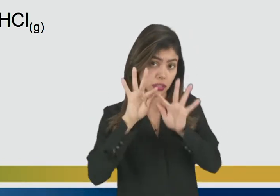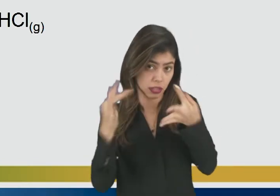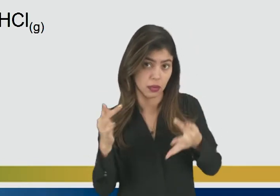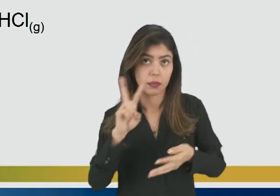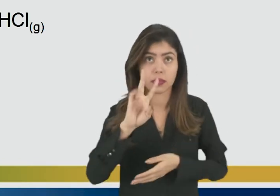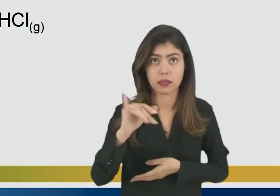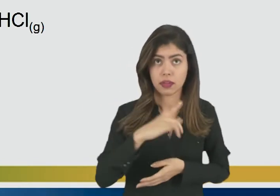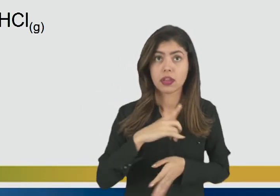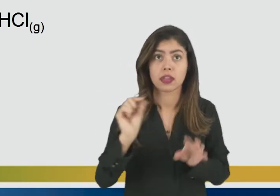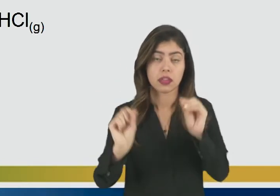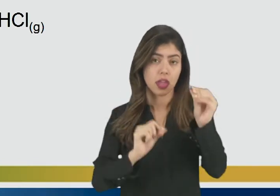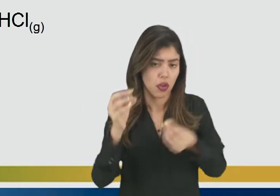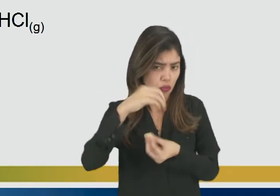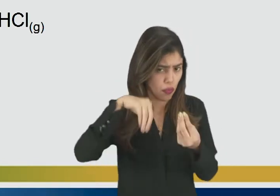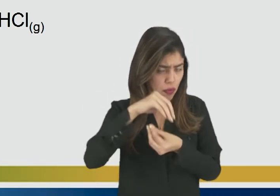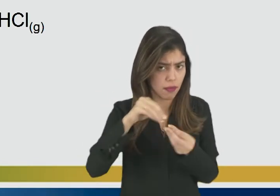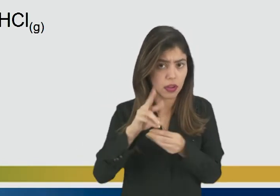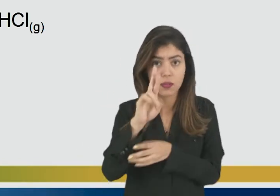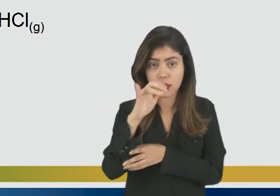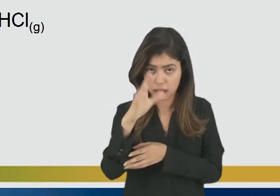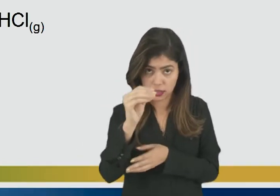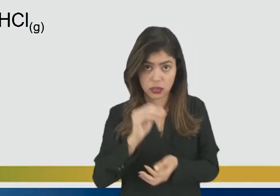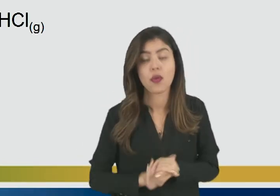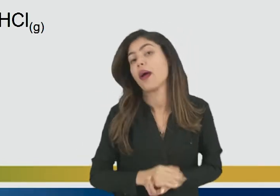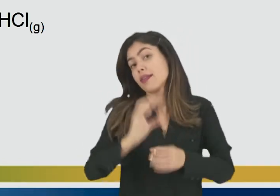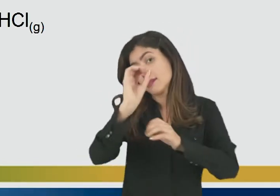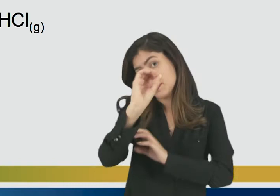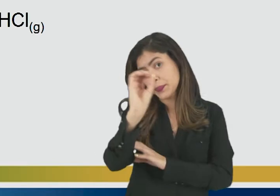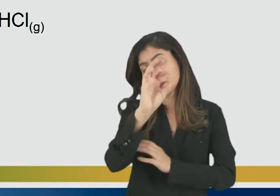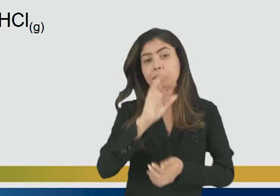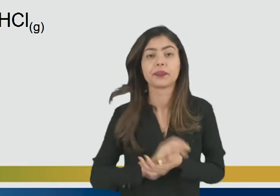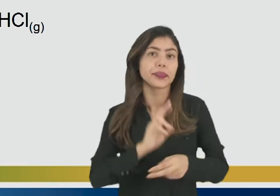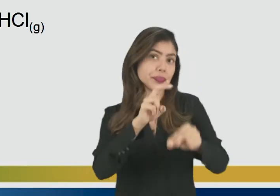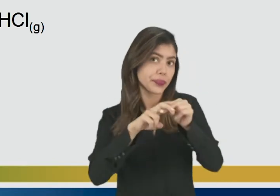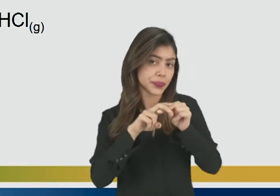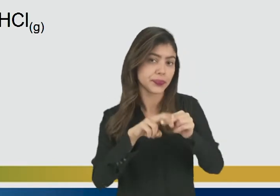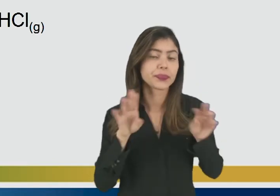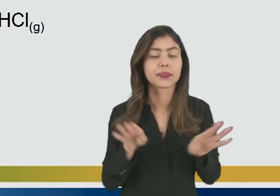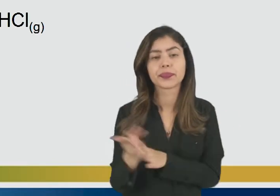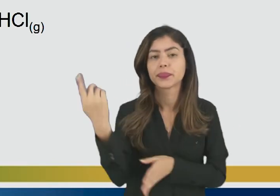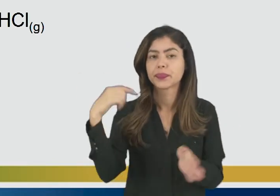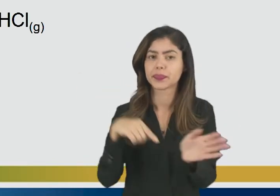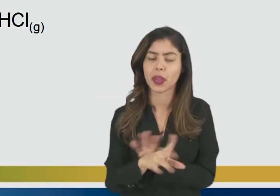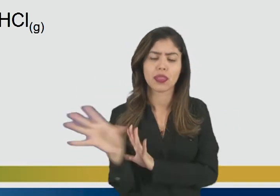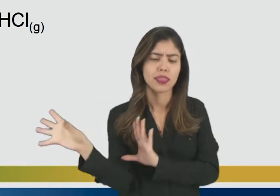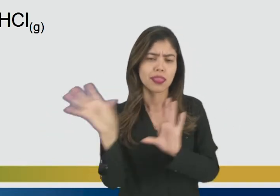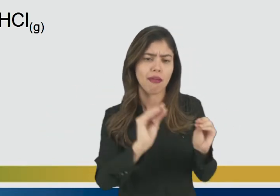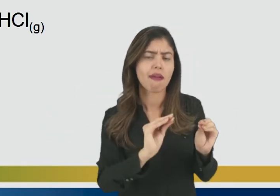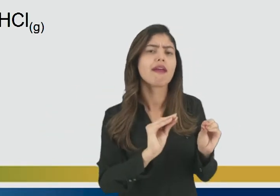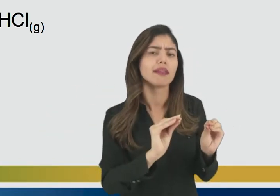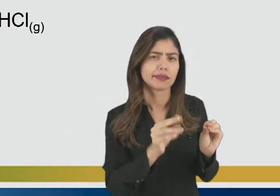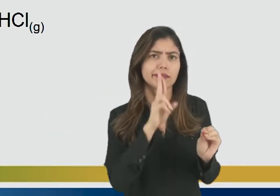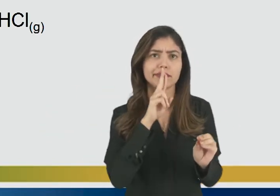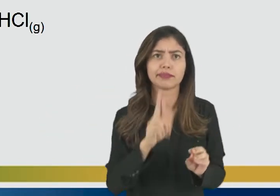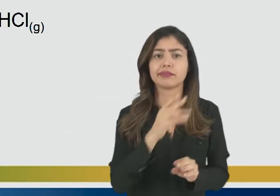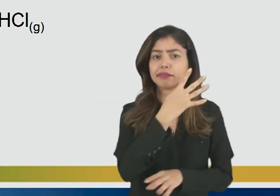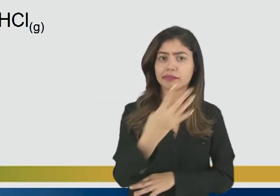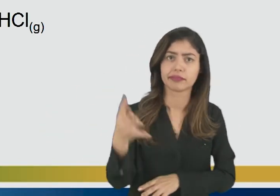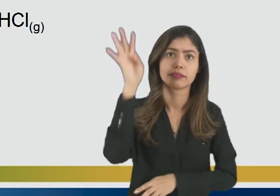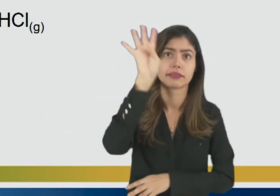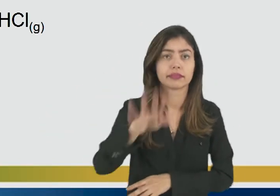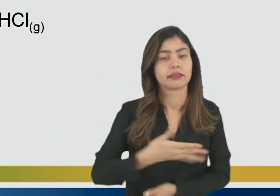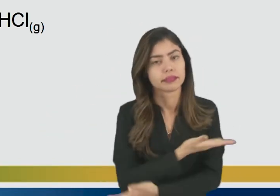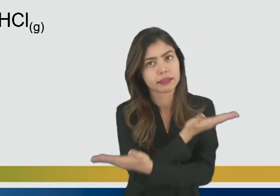a quantidade de calor envolvida em uma reação é zero. Por isso, a questão não coloca esse valor na tabelinha,